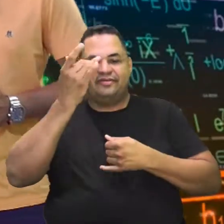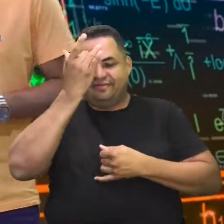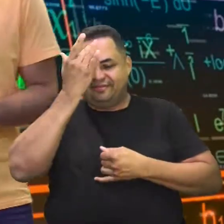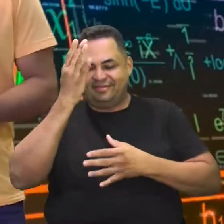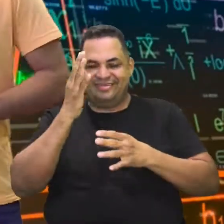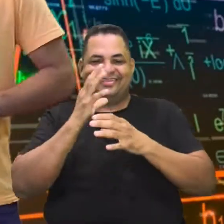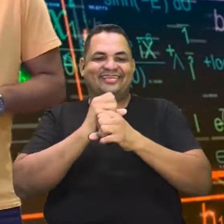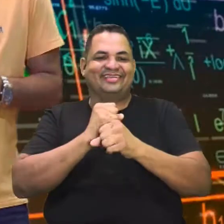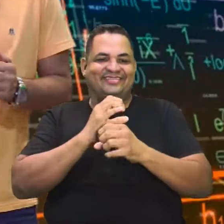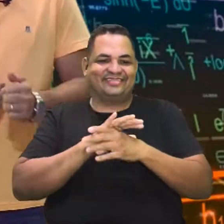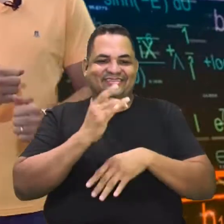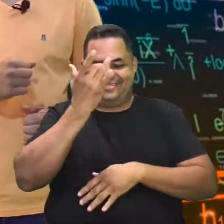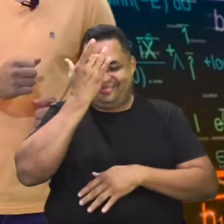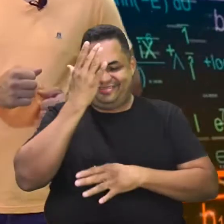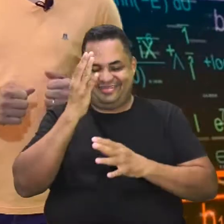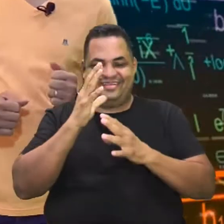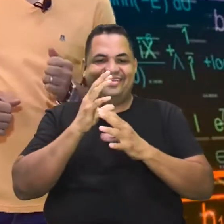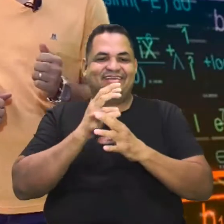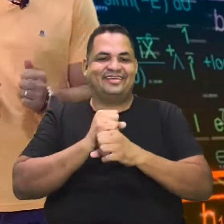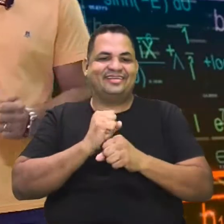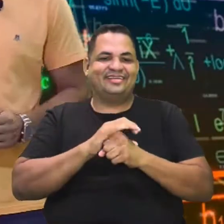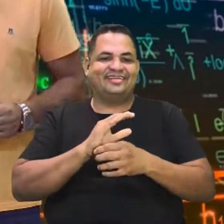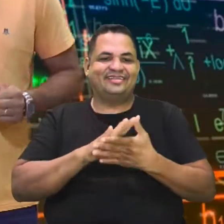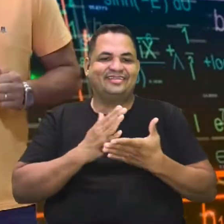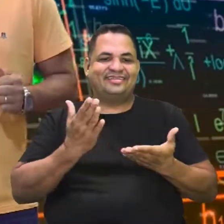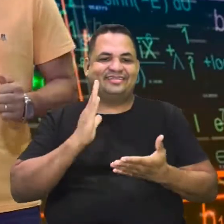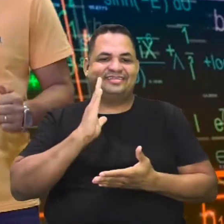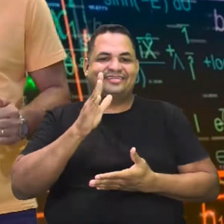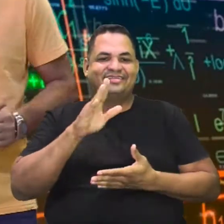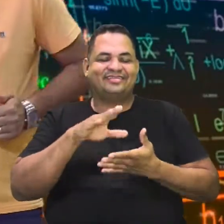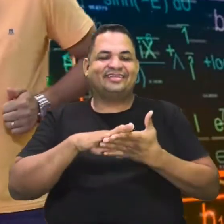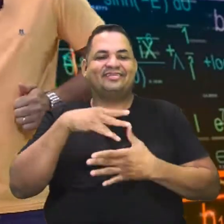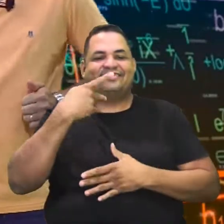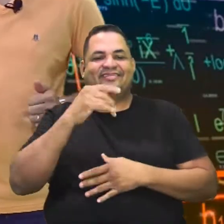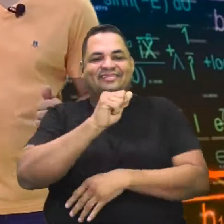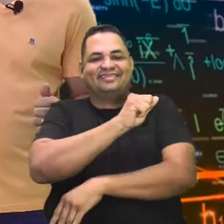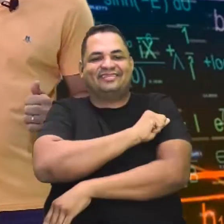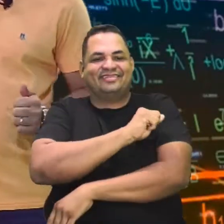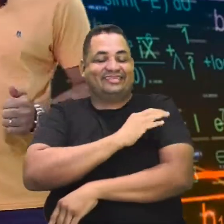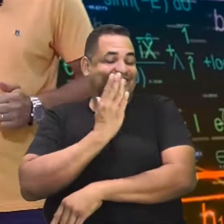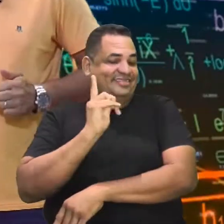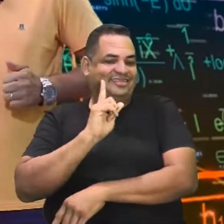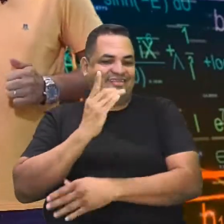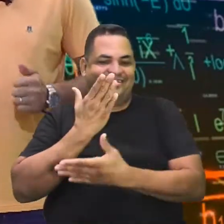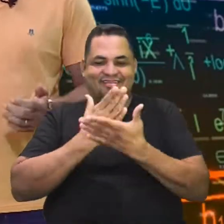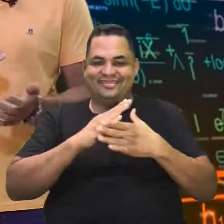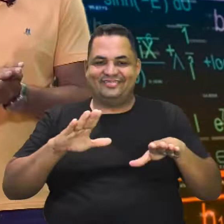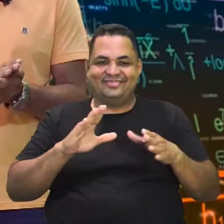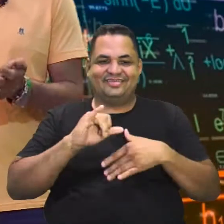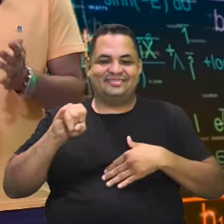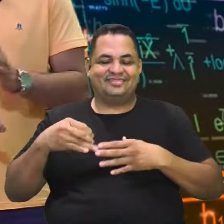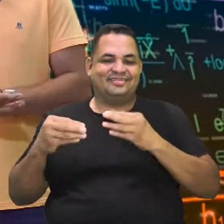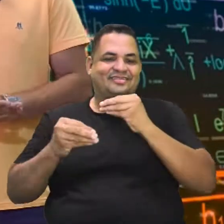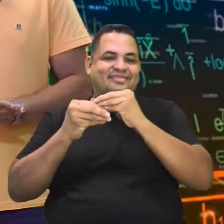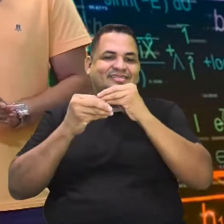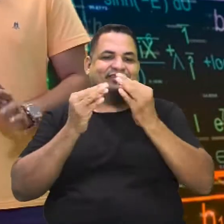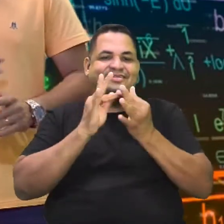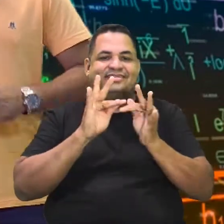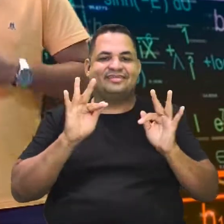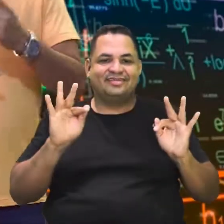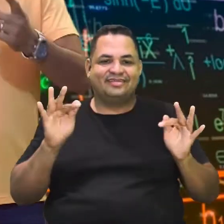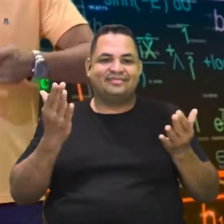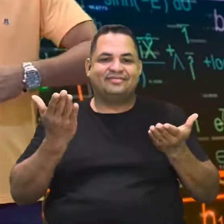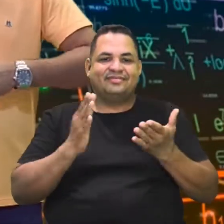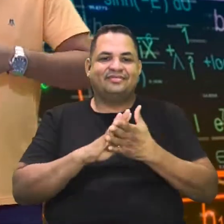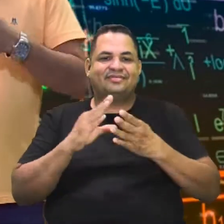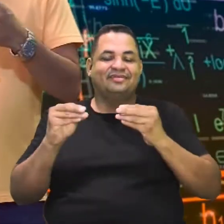calcular. É fácil de calcular. Já falei pros alunos que não terminou. Juro composto era simples e